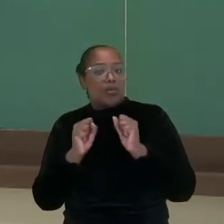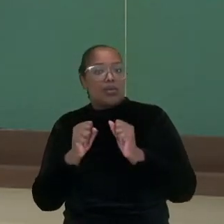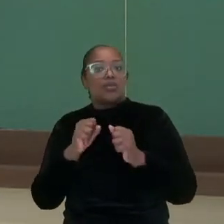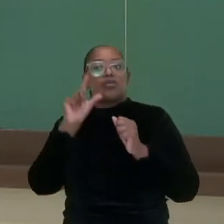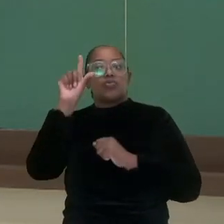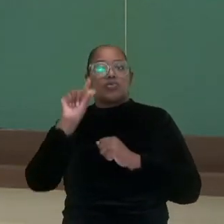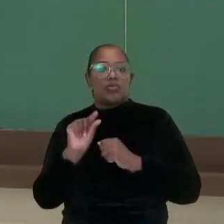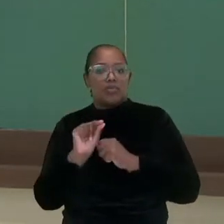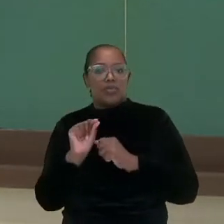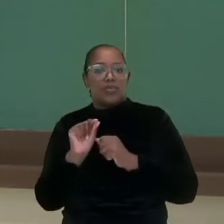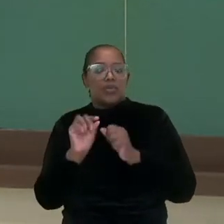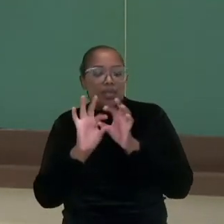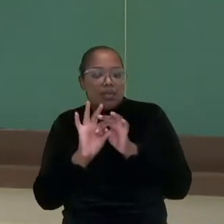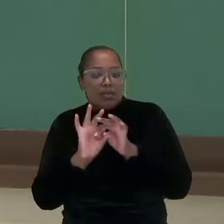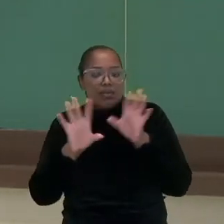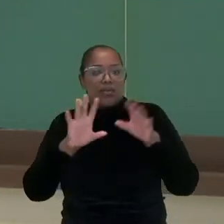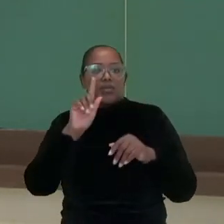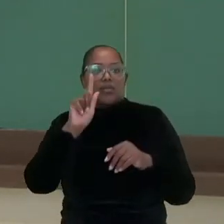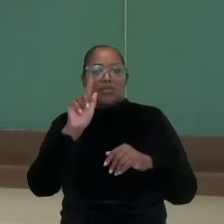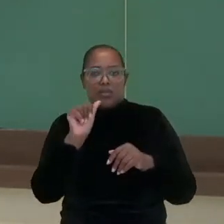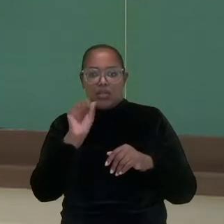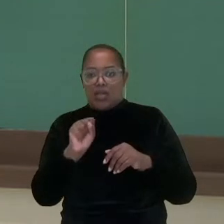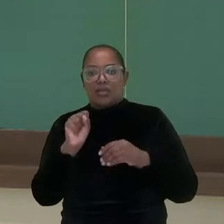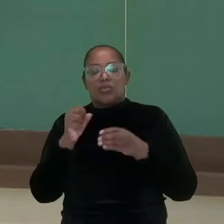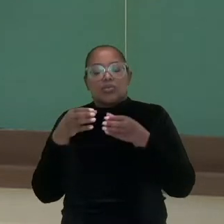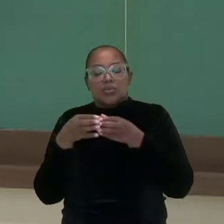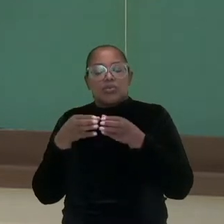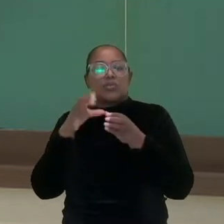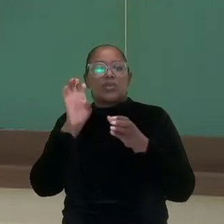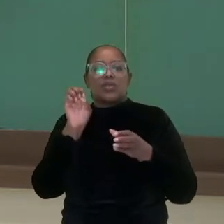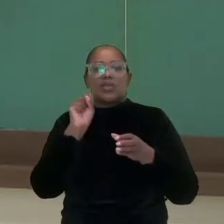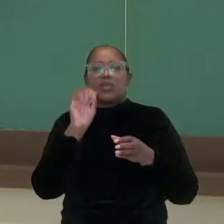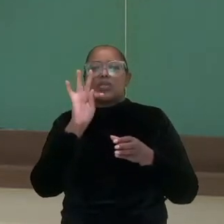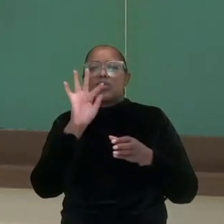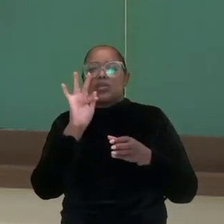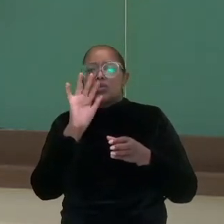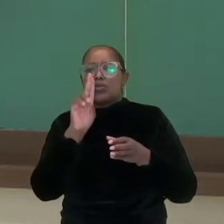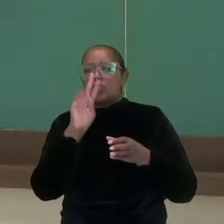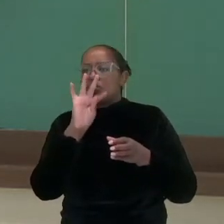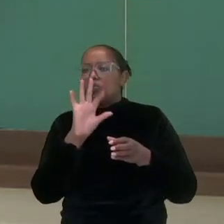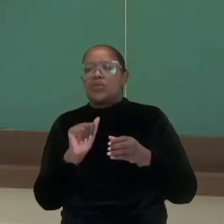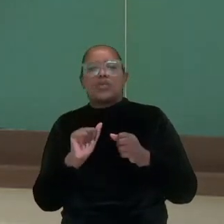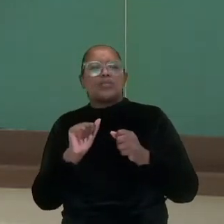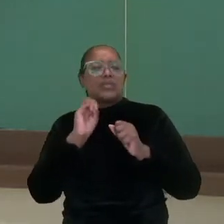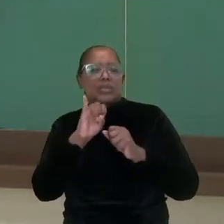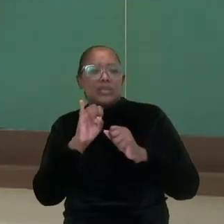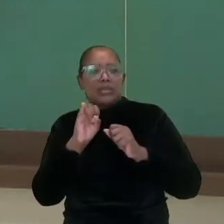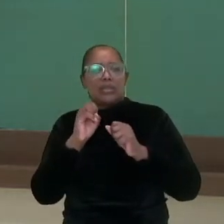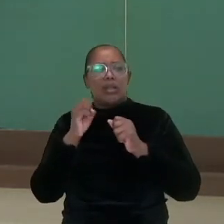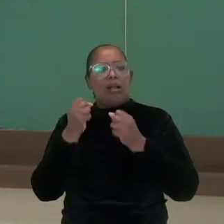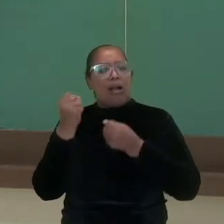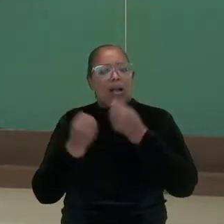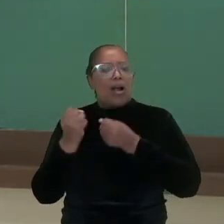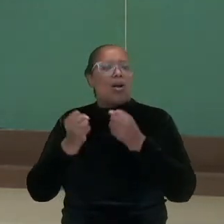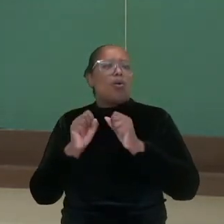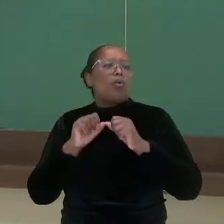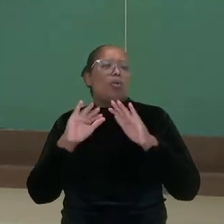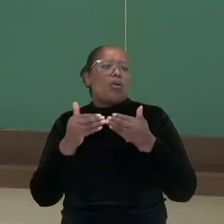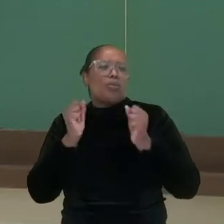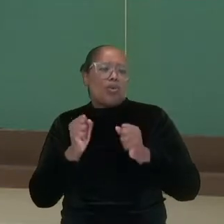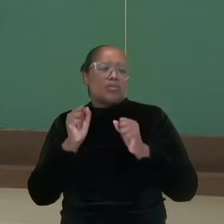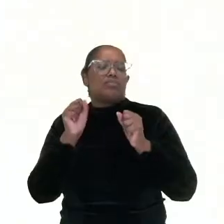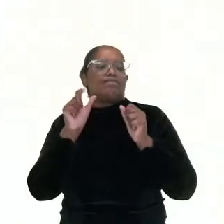petróleo e a queima dos combustíveis. Por outro lado, as plantas retiram o CO2 da atmosfera através da fotossíntese. E aí, os